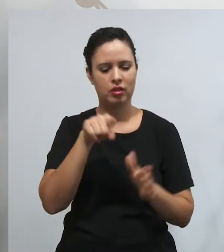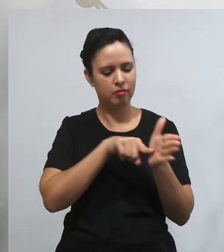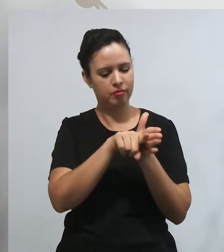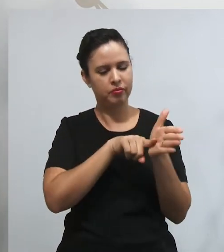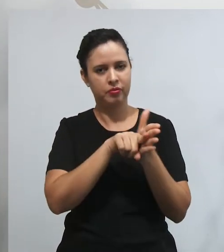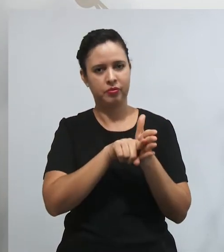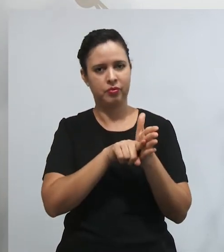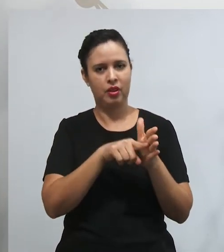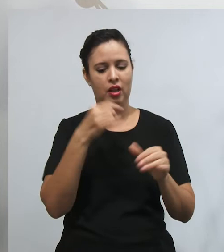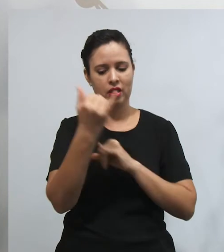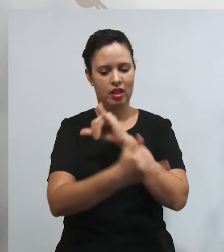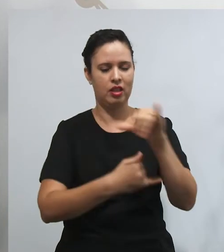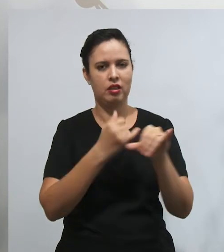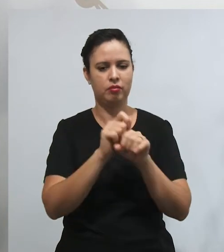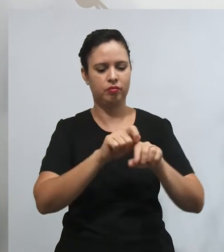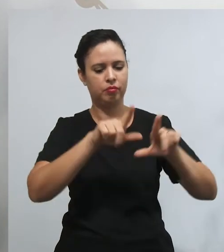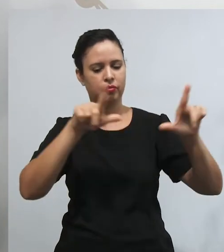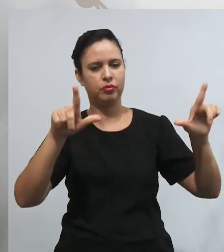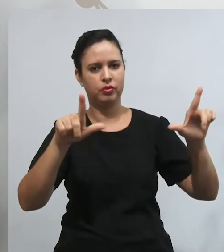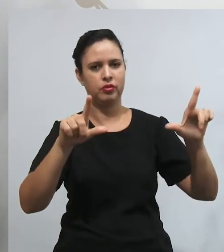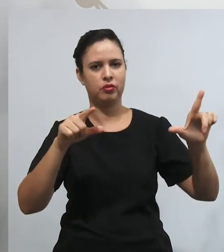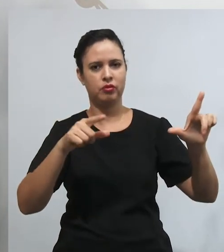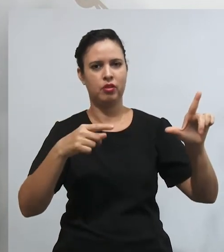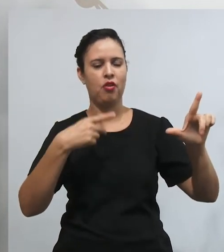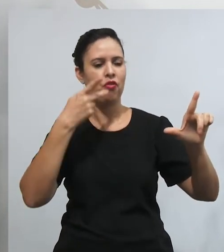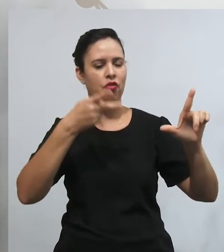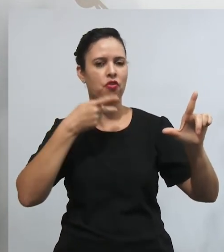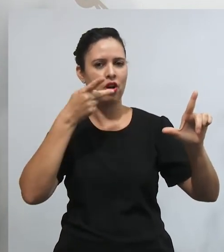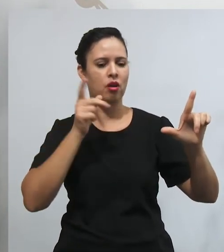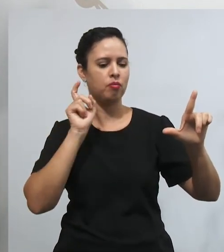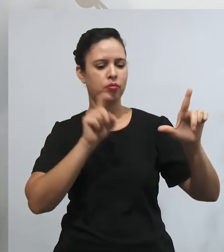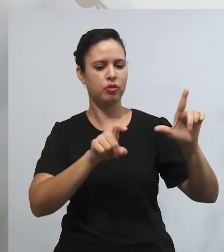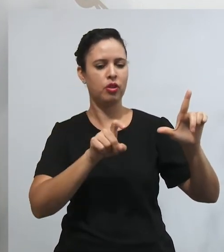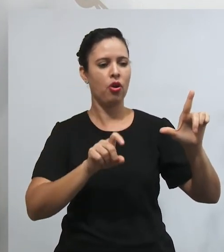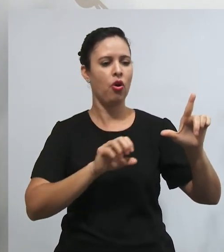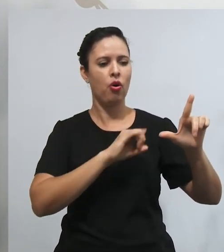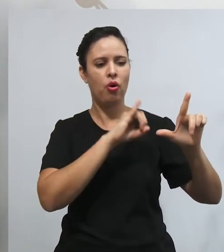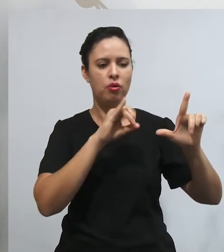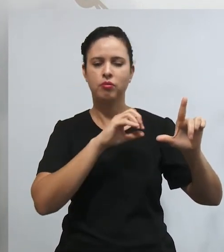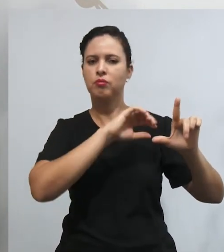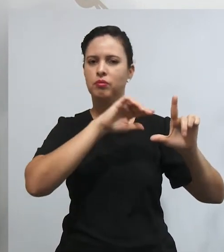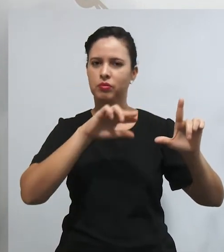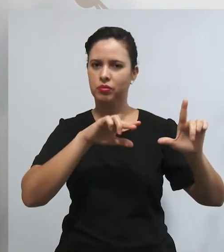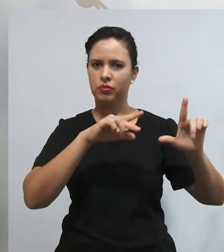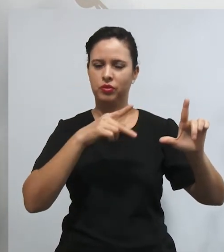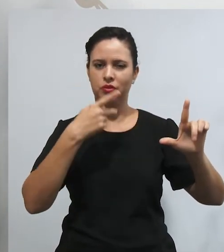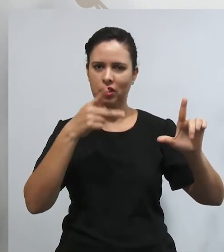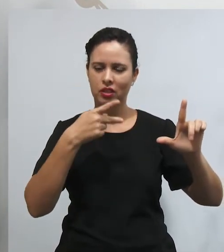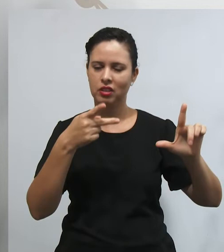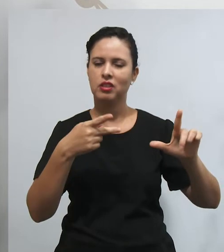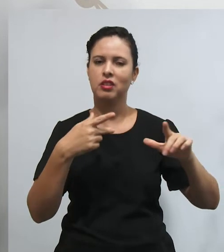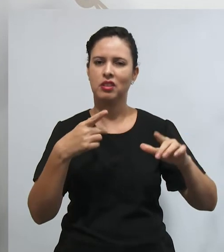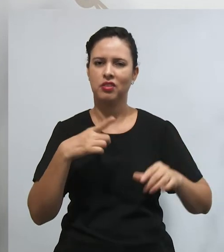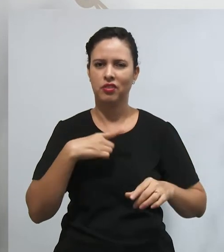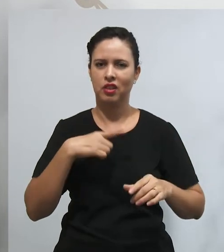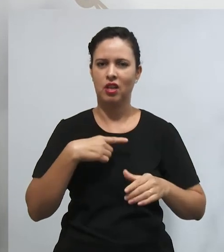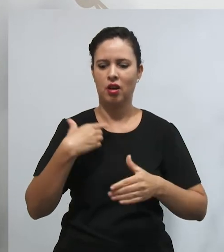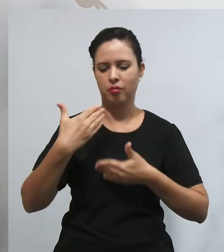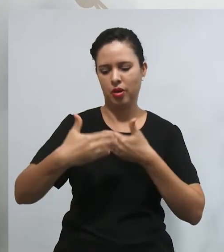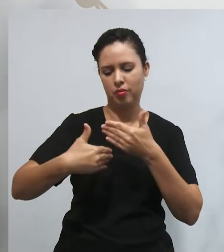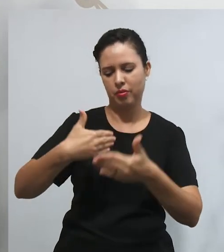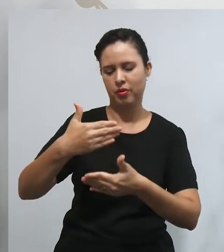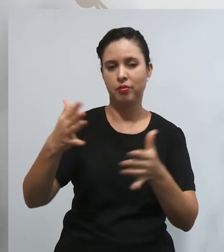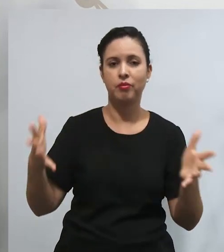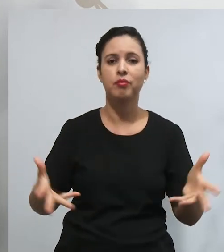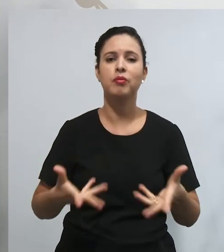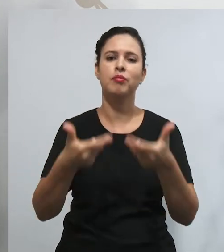na internet simplesmente abrindo o teu microfone, às vezes via touch, touch screen. Então, isso vem se aperfeiçoando cada